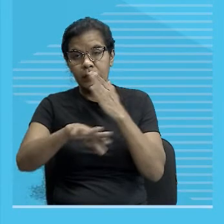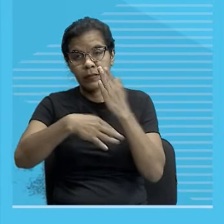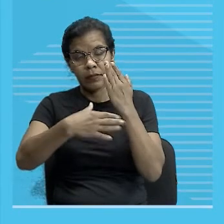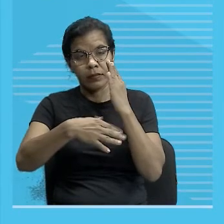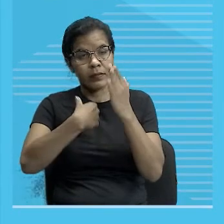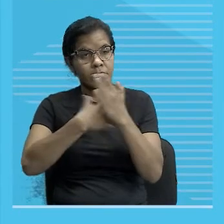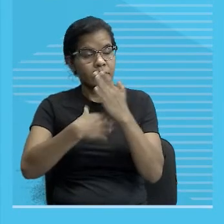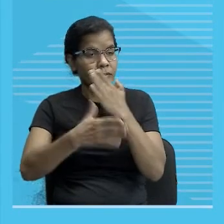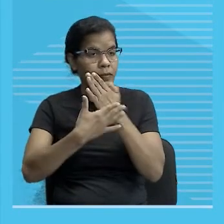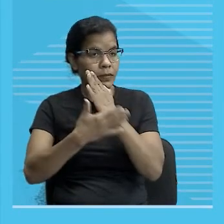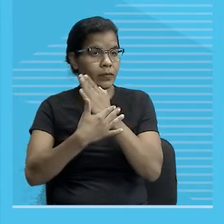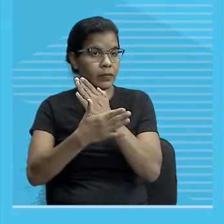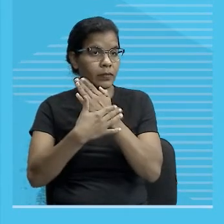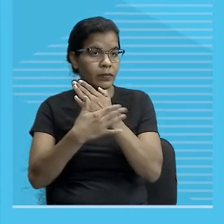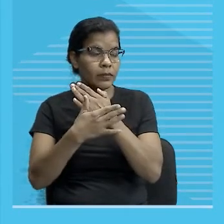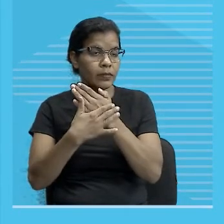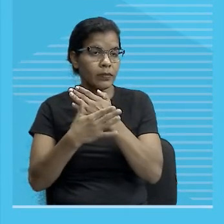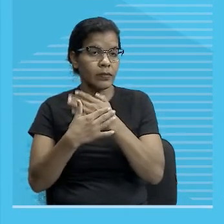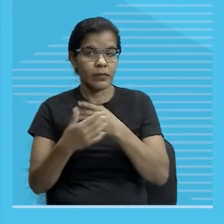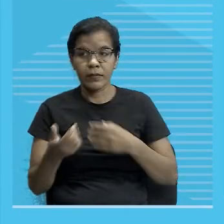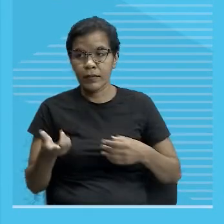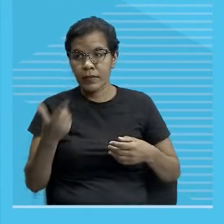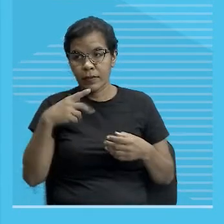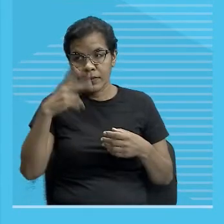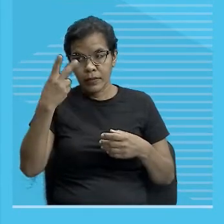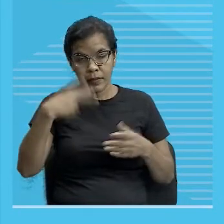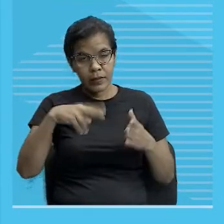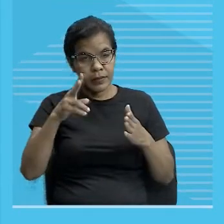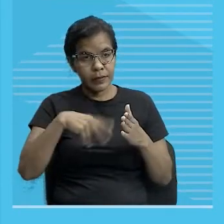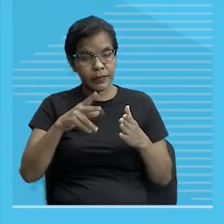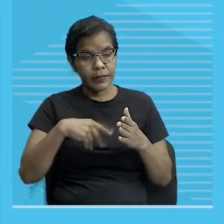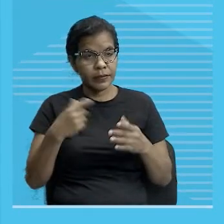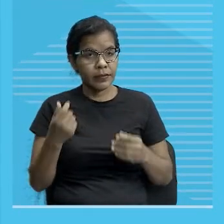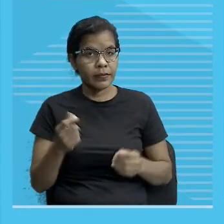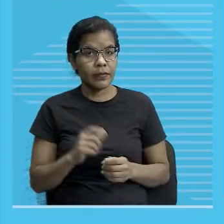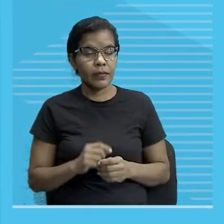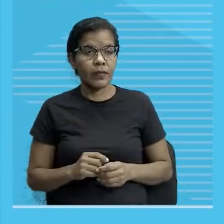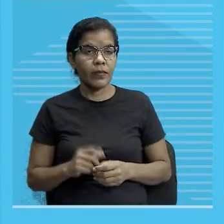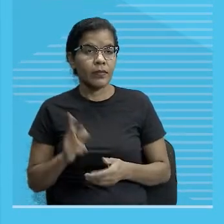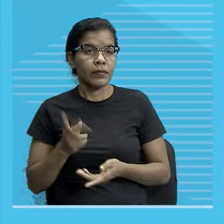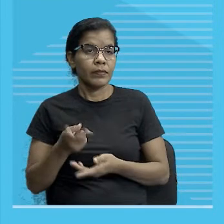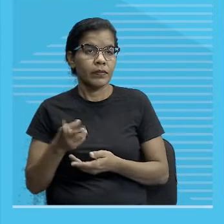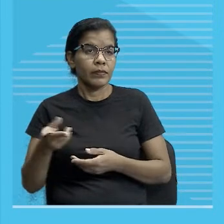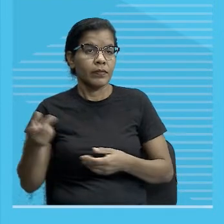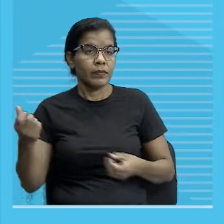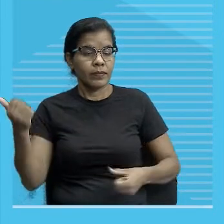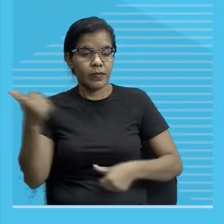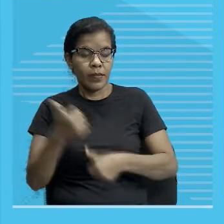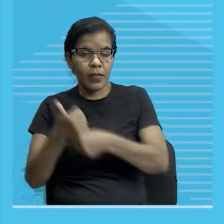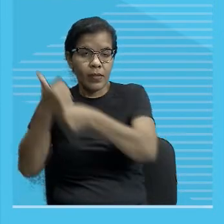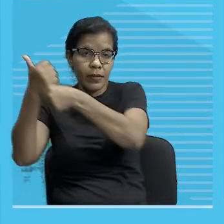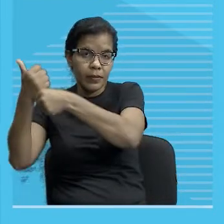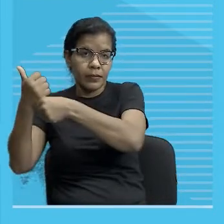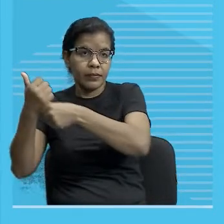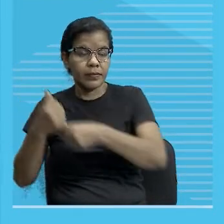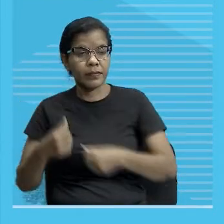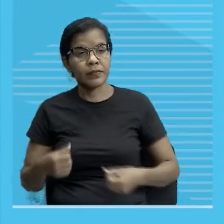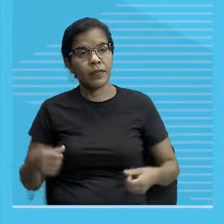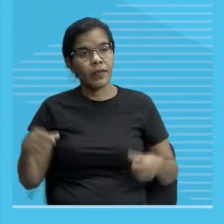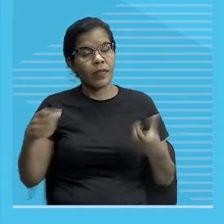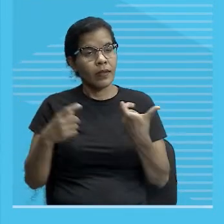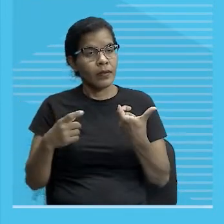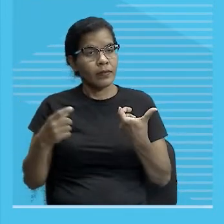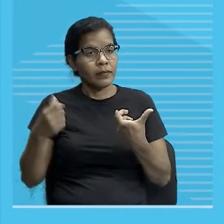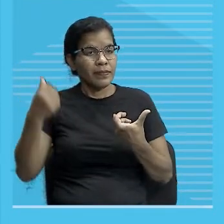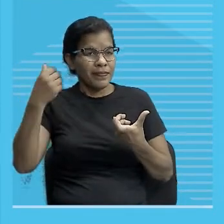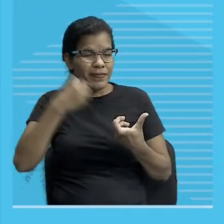não consegue ler que elas não estão lá escritas. E nem sempre, quando você substitui uma palavra masculina por